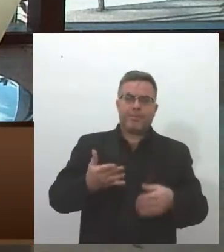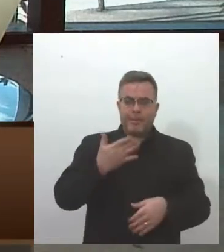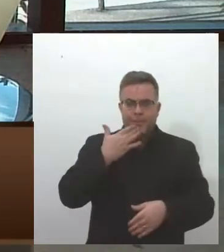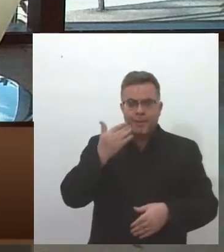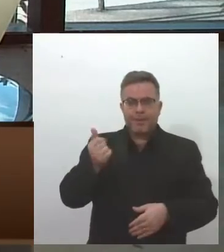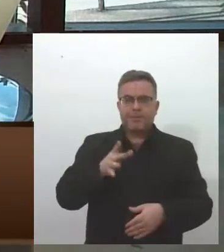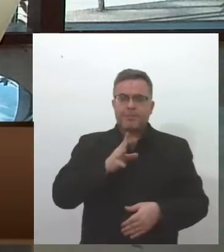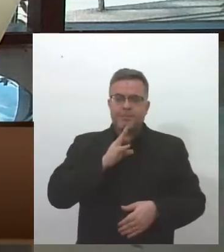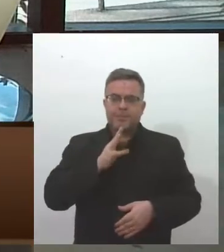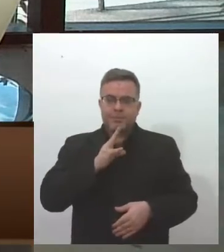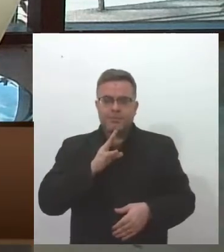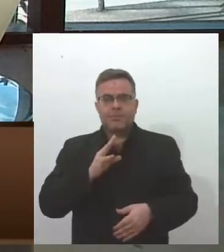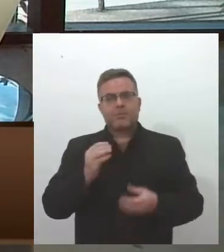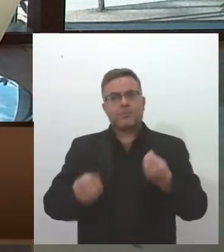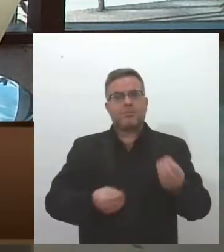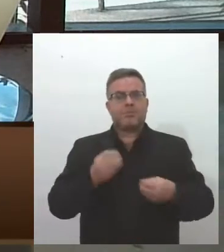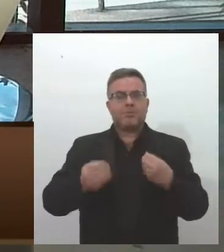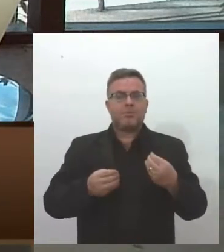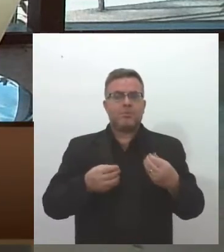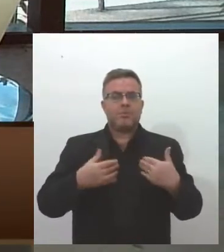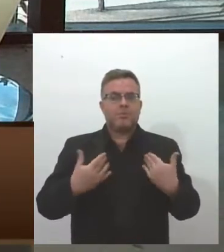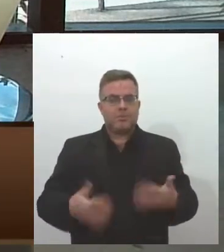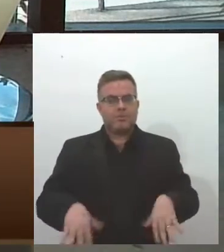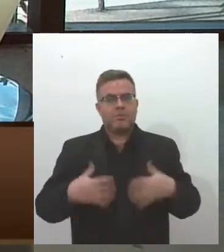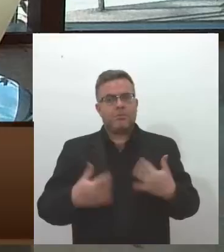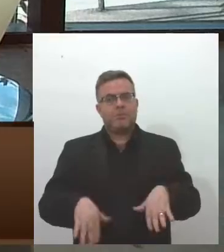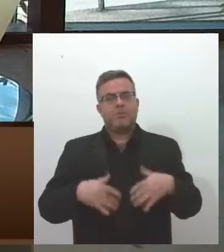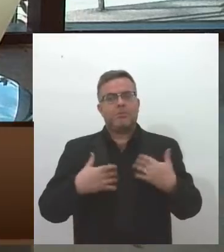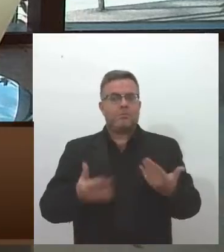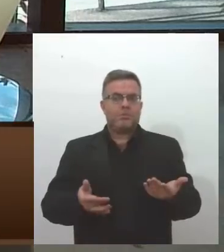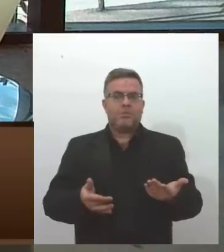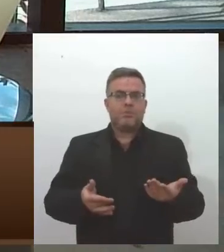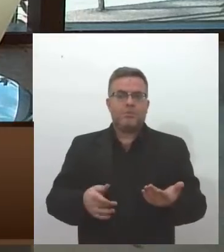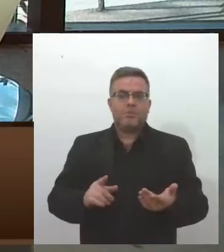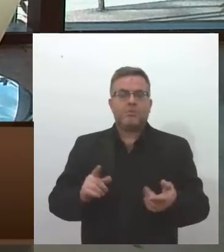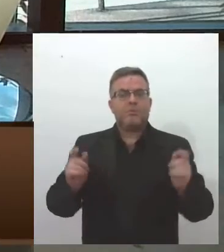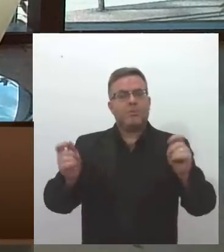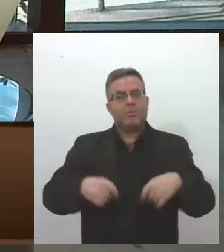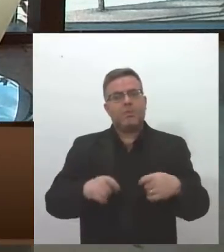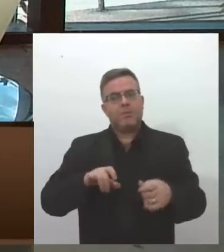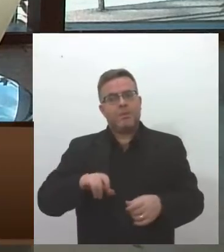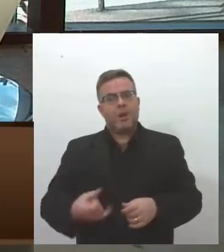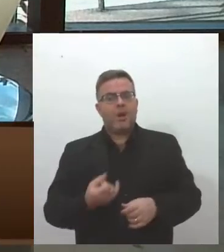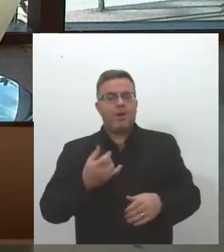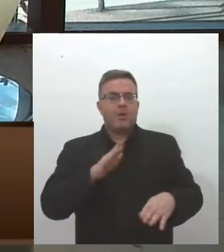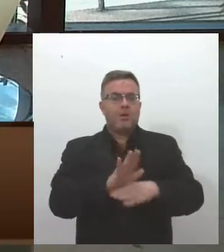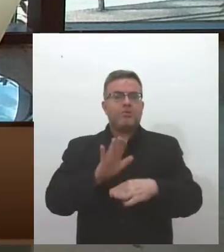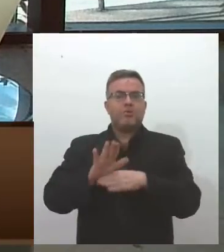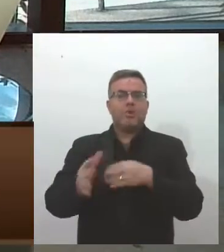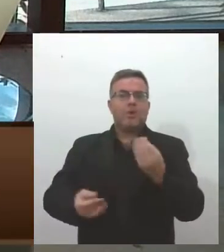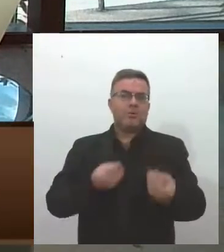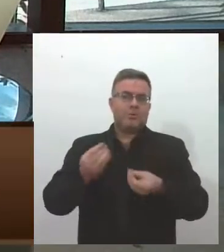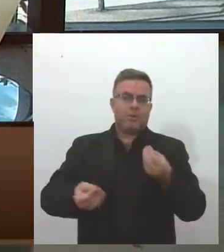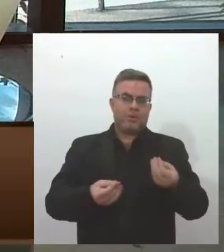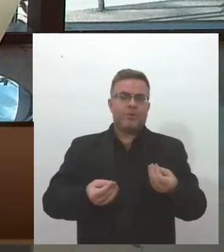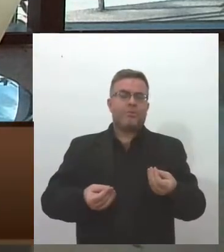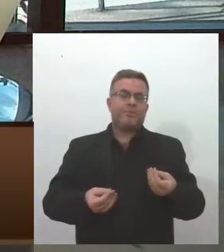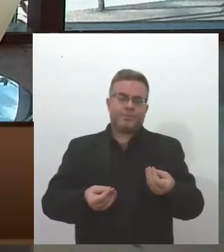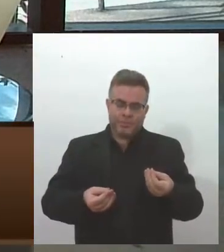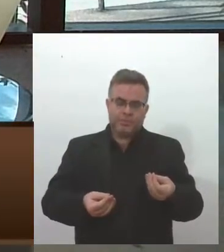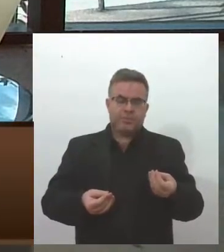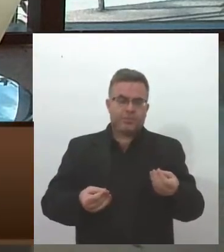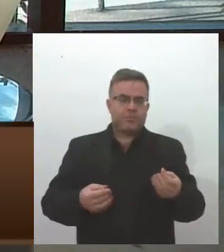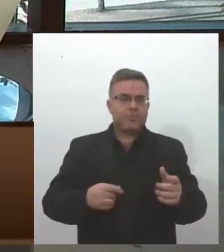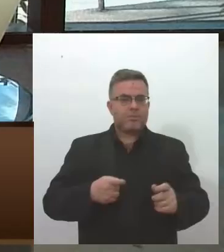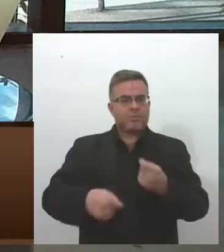que Sergipe tem de tão bonito, né, tão belo. E que possamos explorar e ajudar nesse processo de desenvolvimento, né,